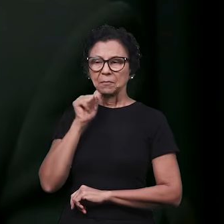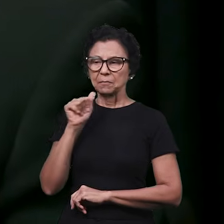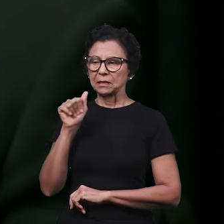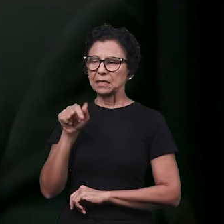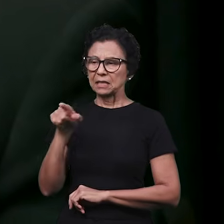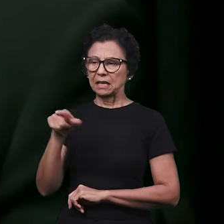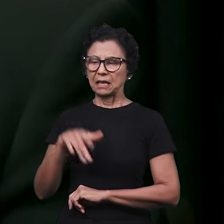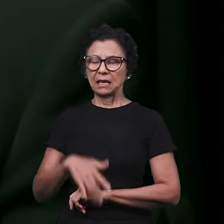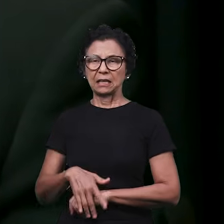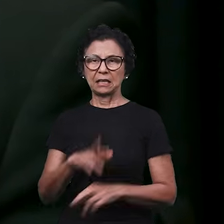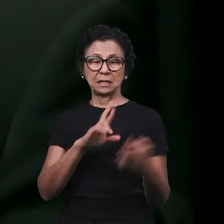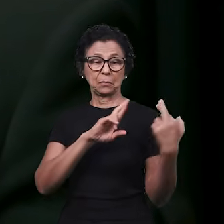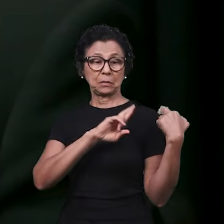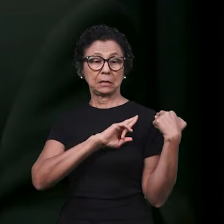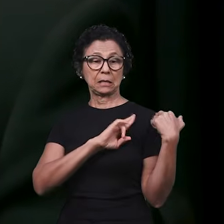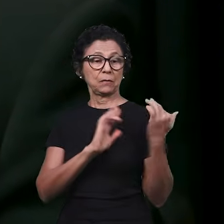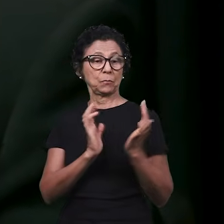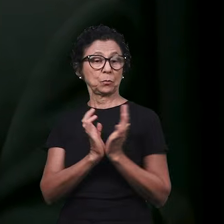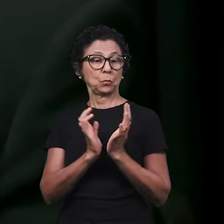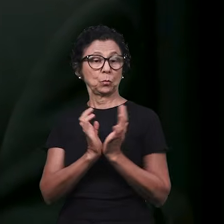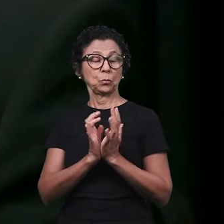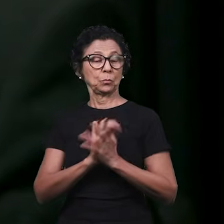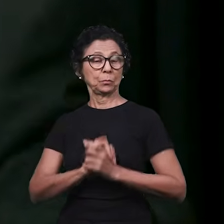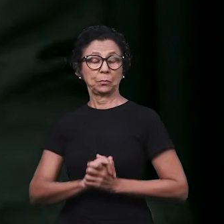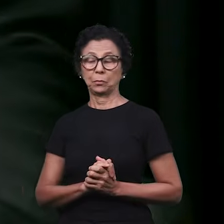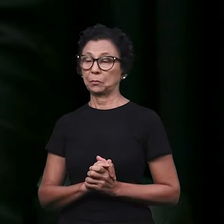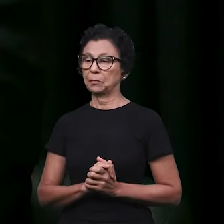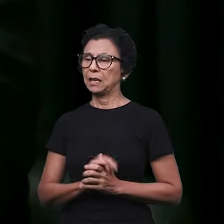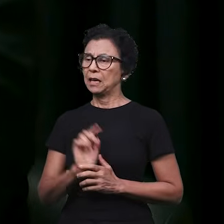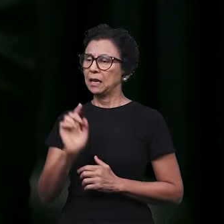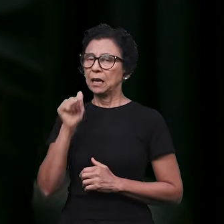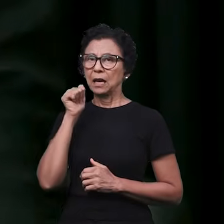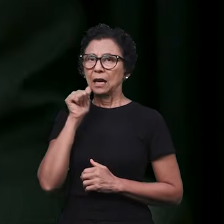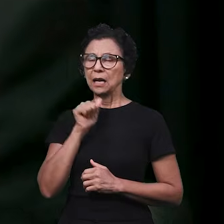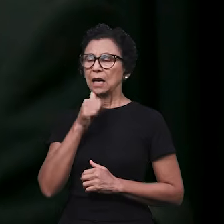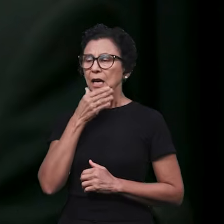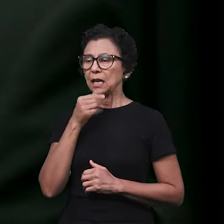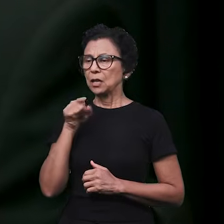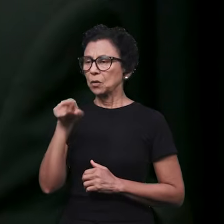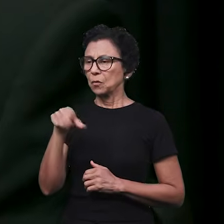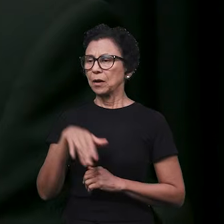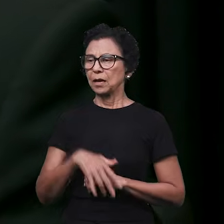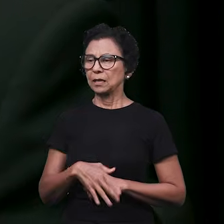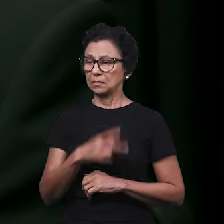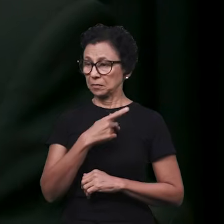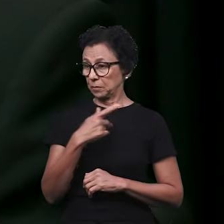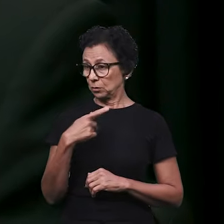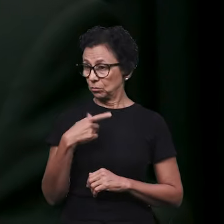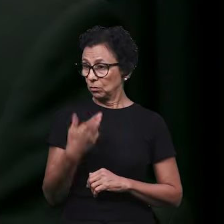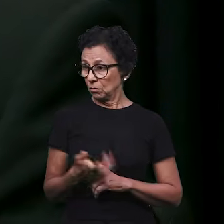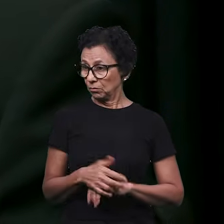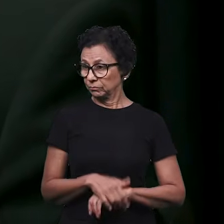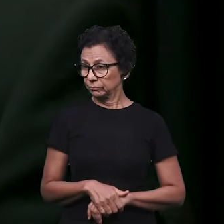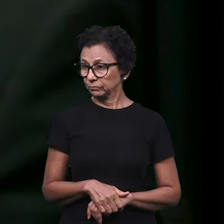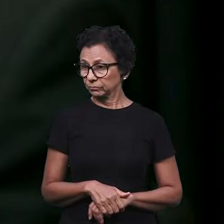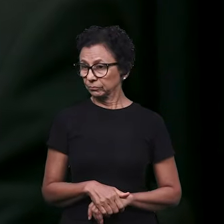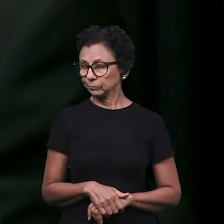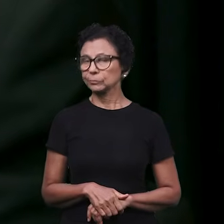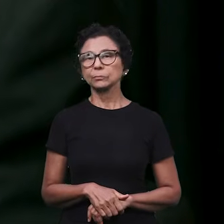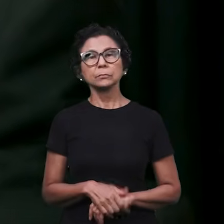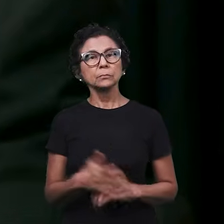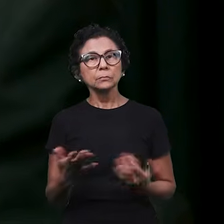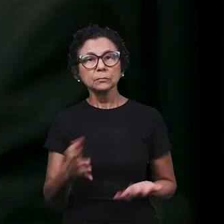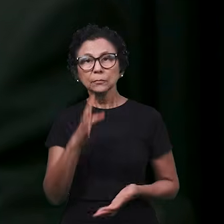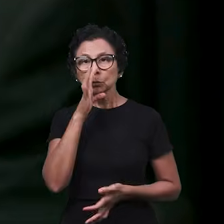uma senhora de frente, ela não faz parte do grupo de intercessão, ele não tem ministério. Então a primeira coisa